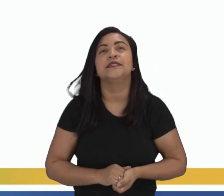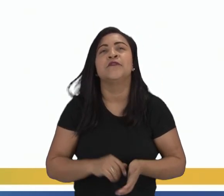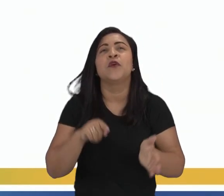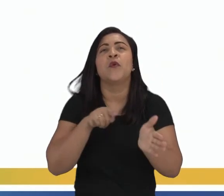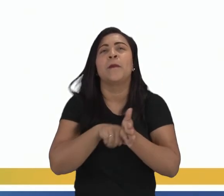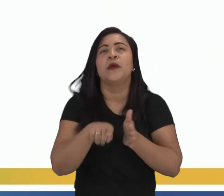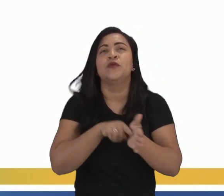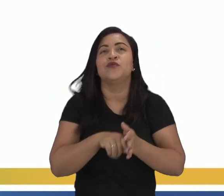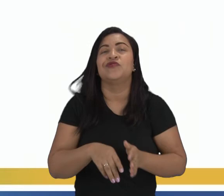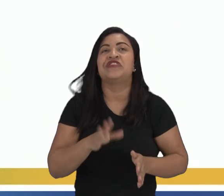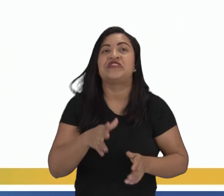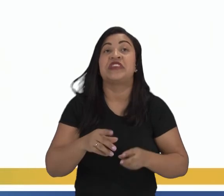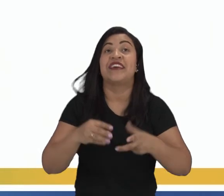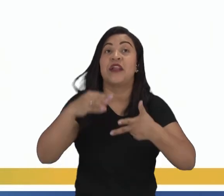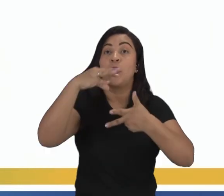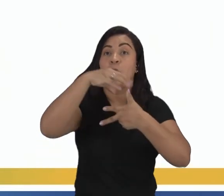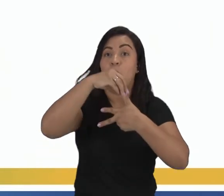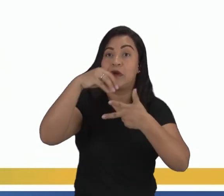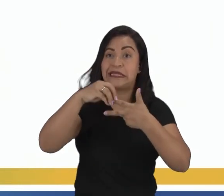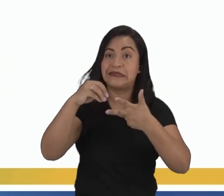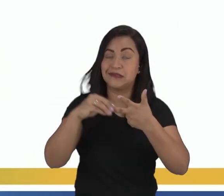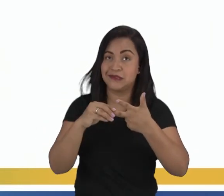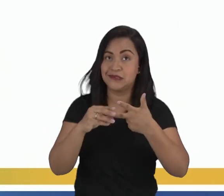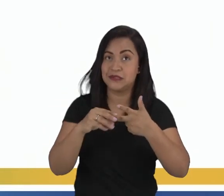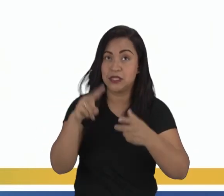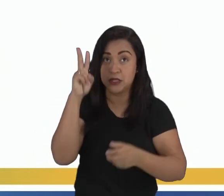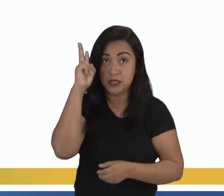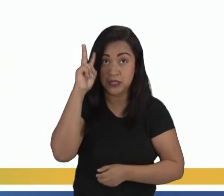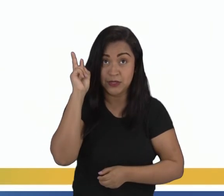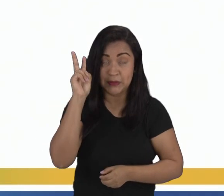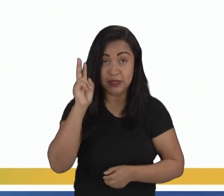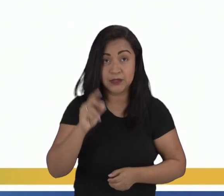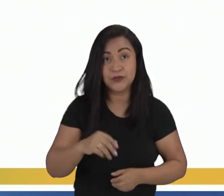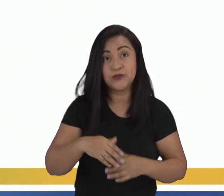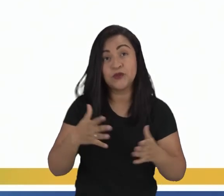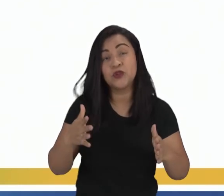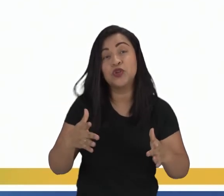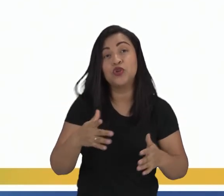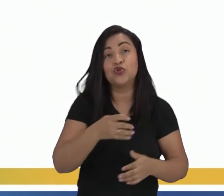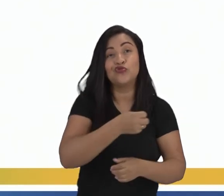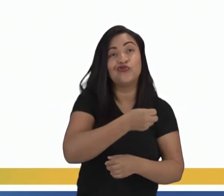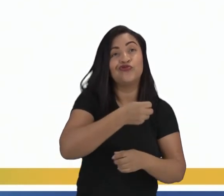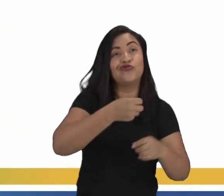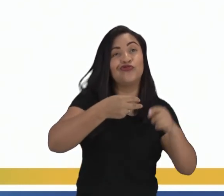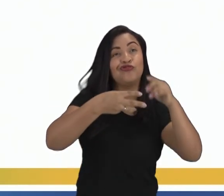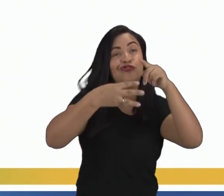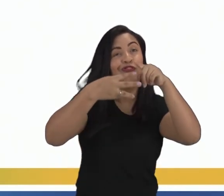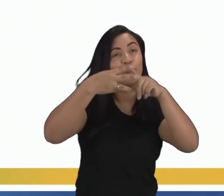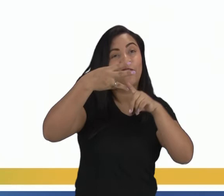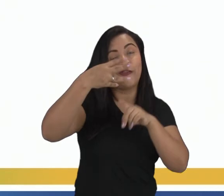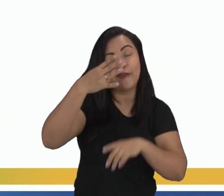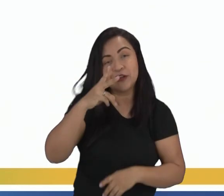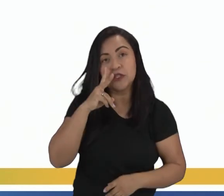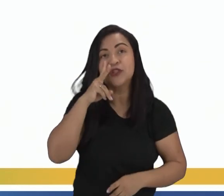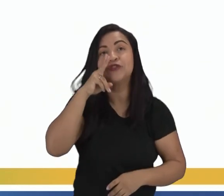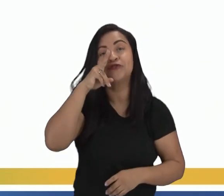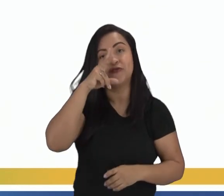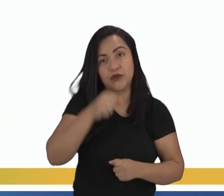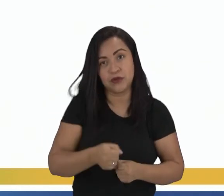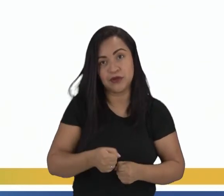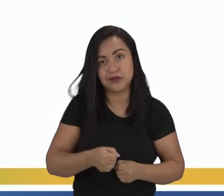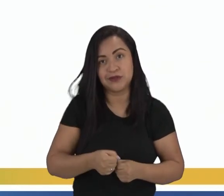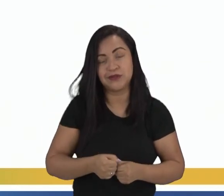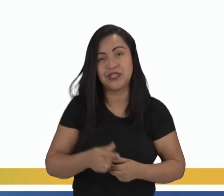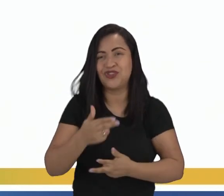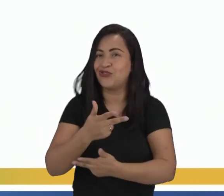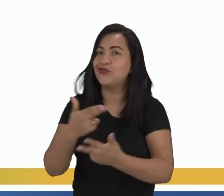que já foi cobrada no Enem. Lembrando que essas grandezas físicas, forças